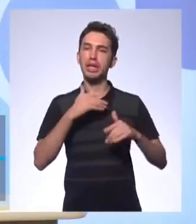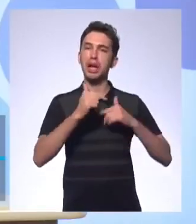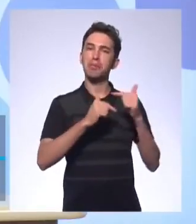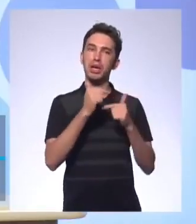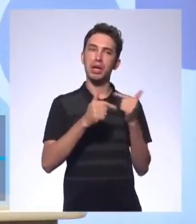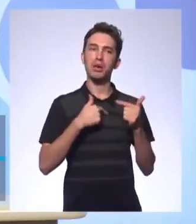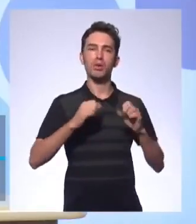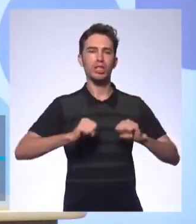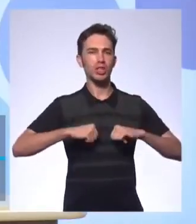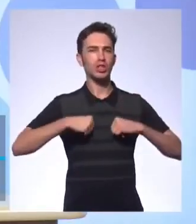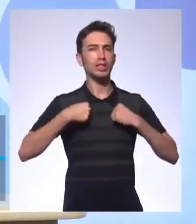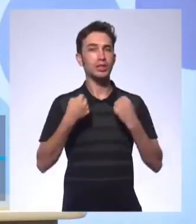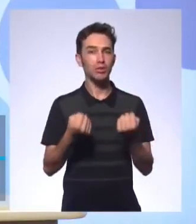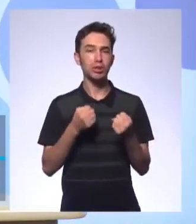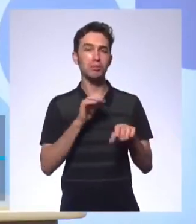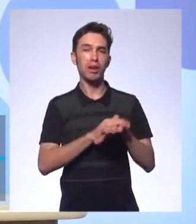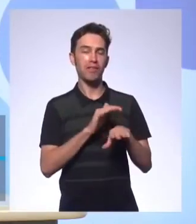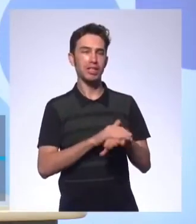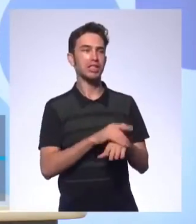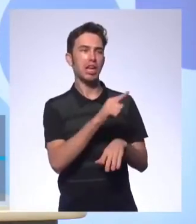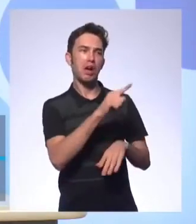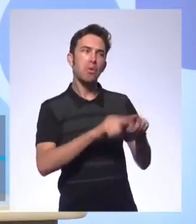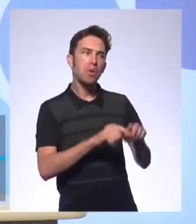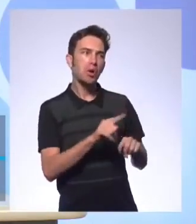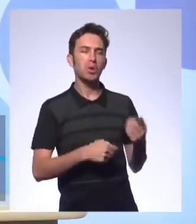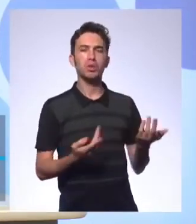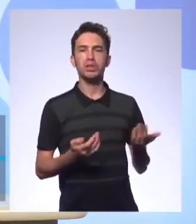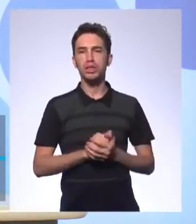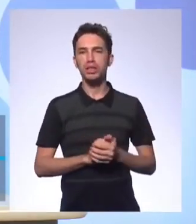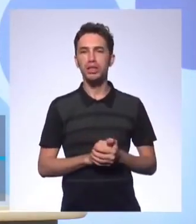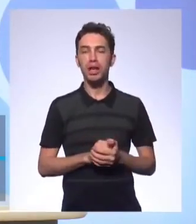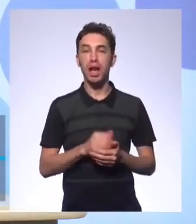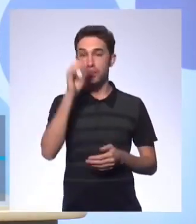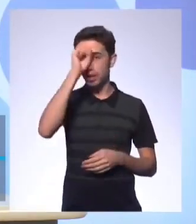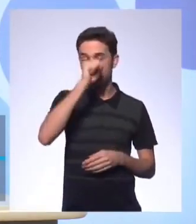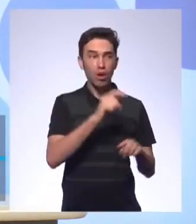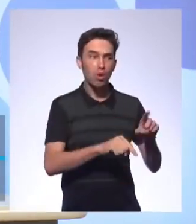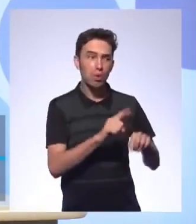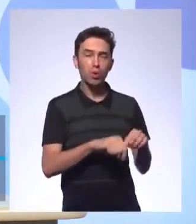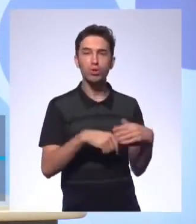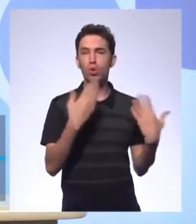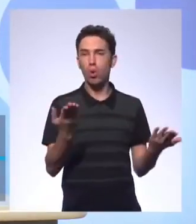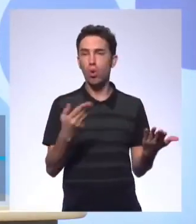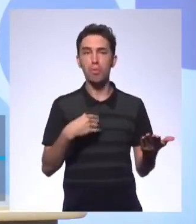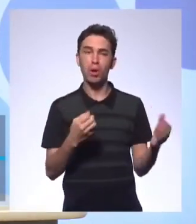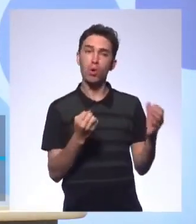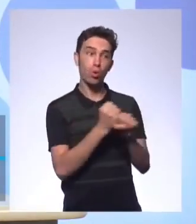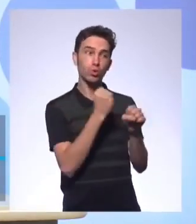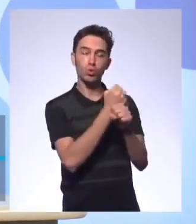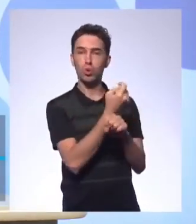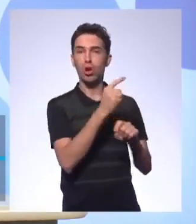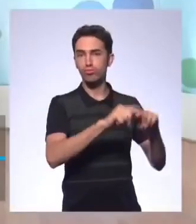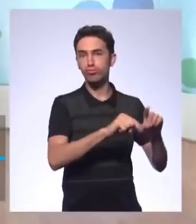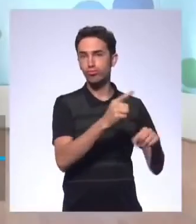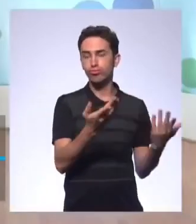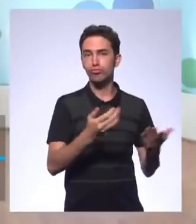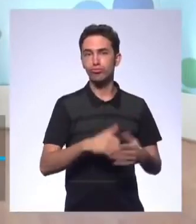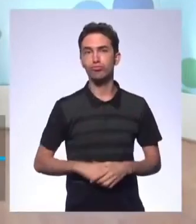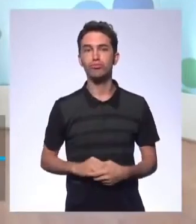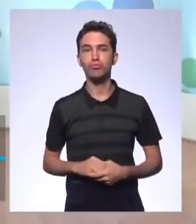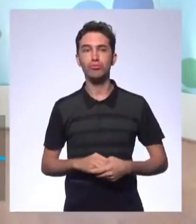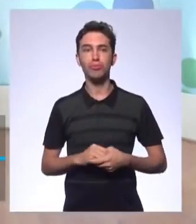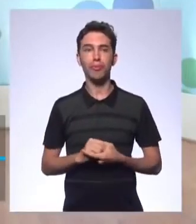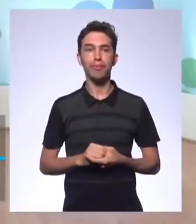é quando nos esforçamos para ter alguma coisa, para aprender alguma coisa ou até mesmo para construir alguma coisa. Muito